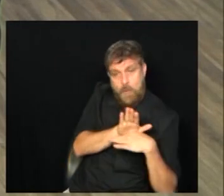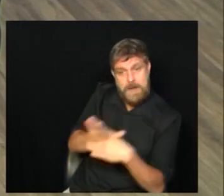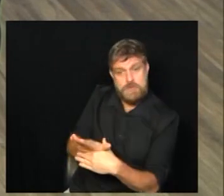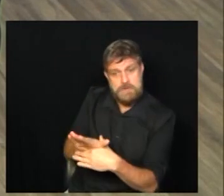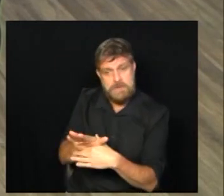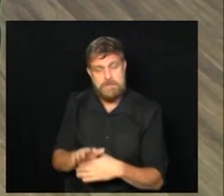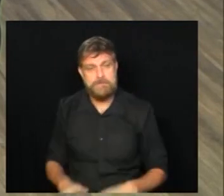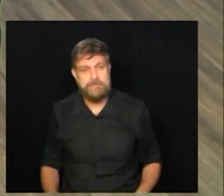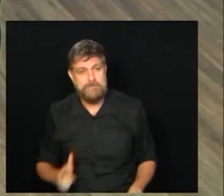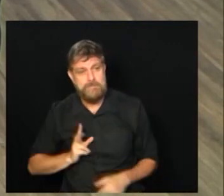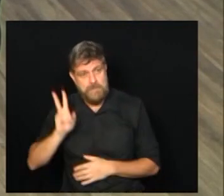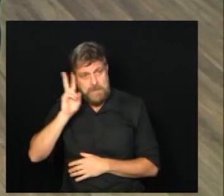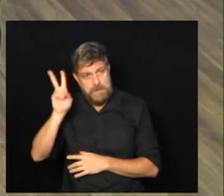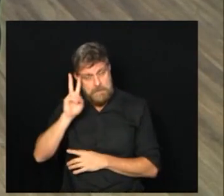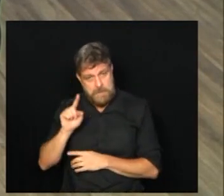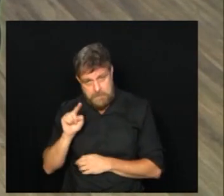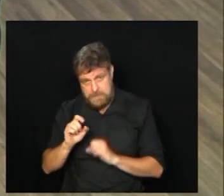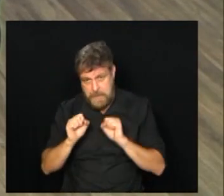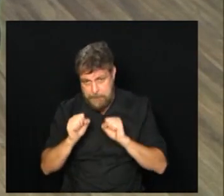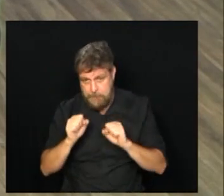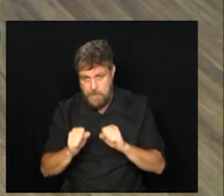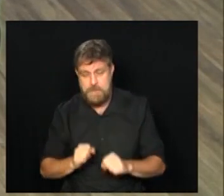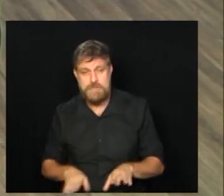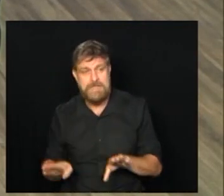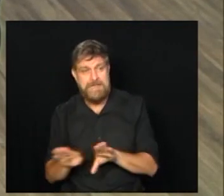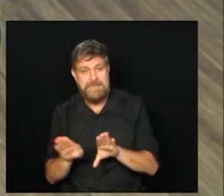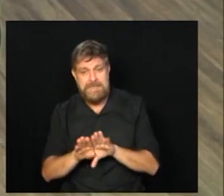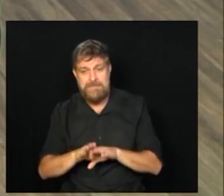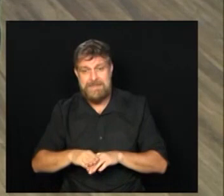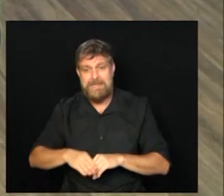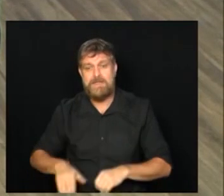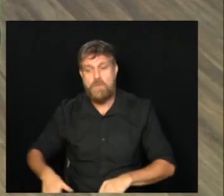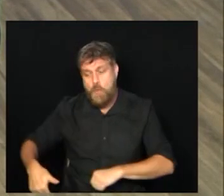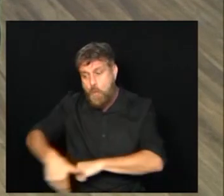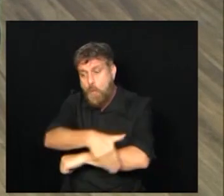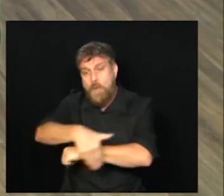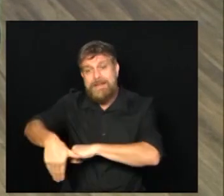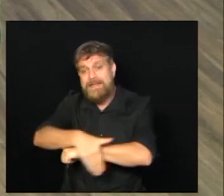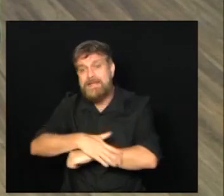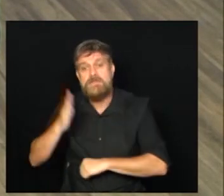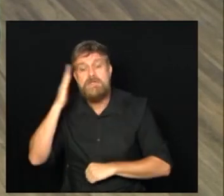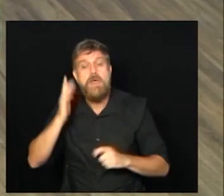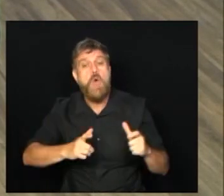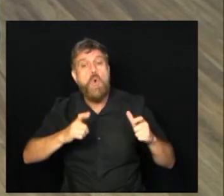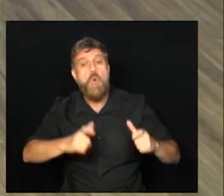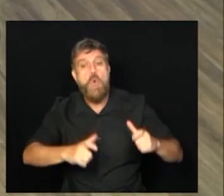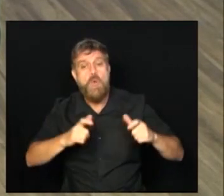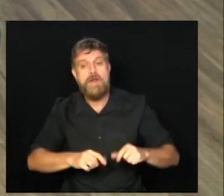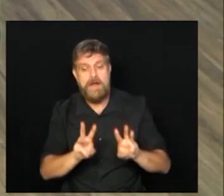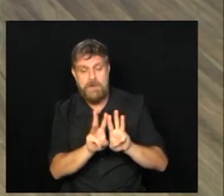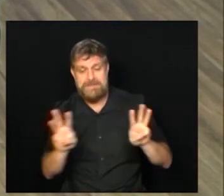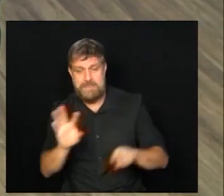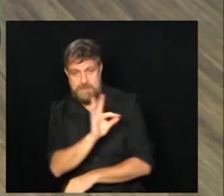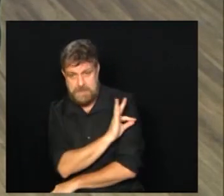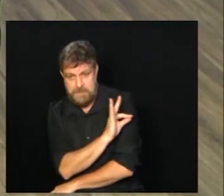Campinas. Lembrando que você pode acessar também um endereço para saber onde fica o local pelo site